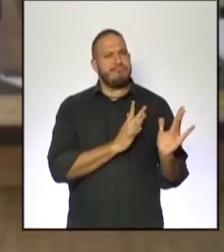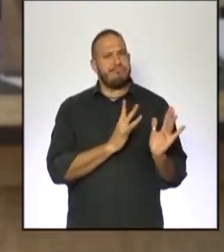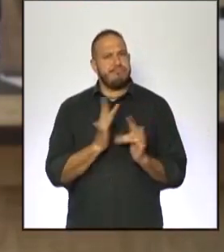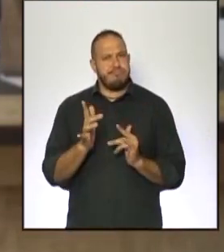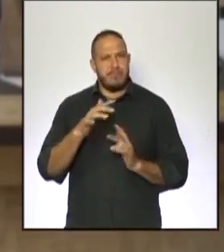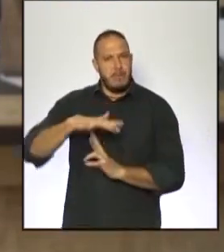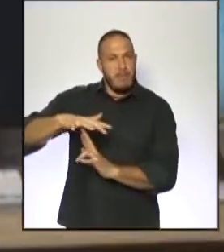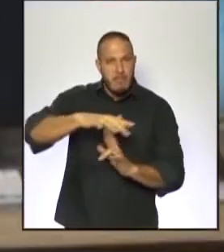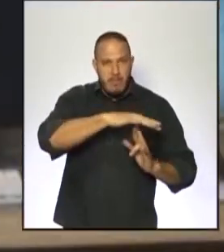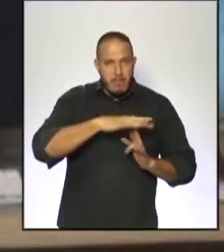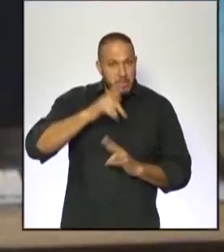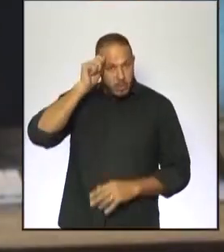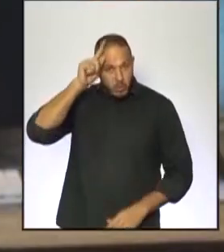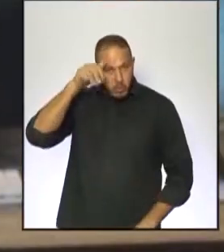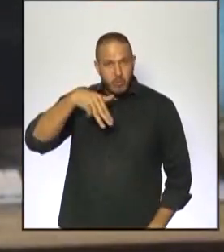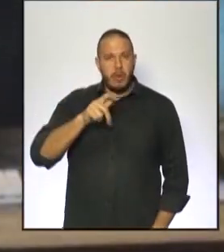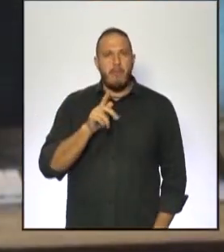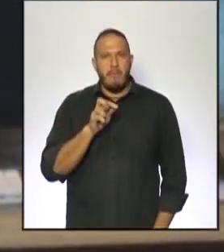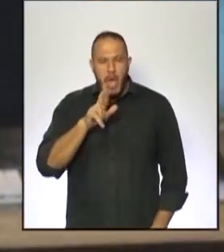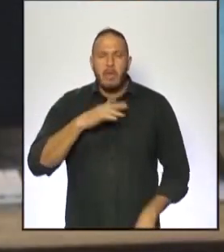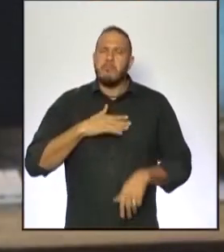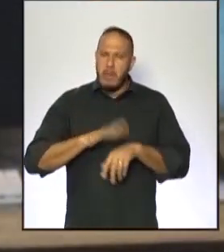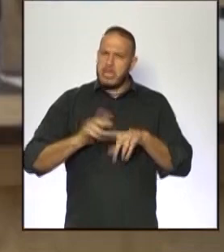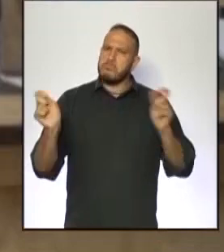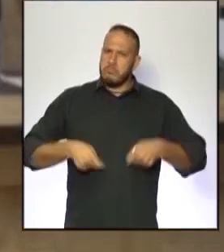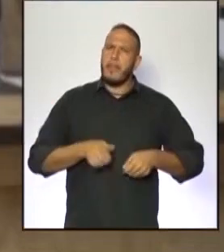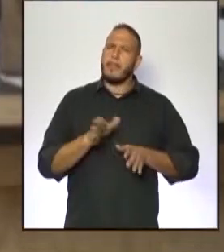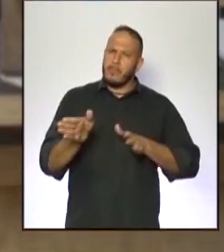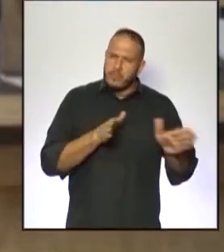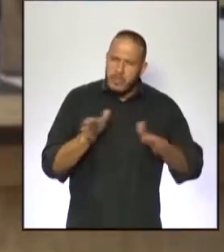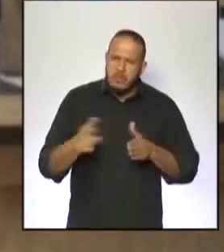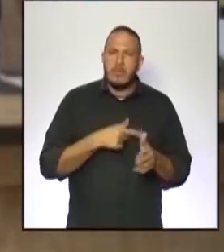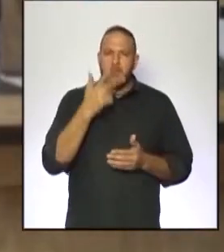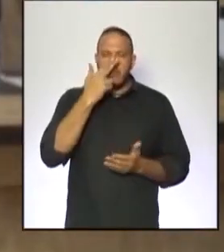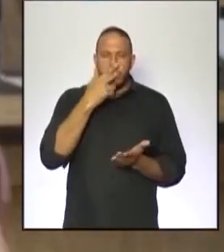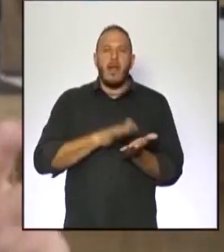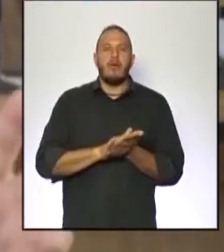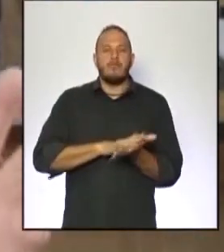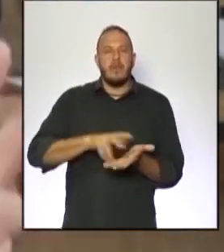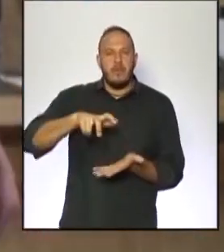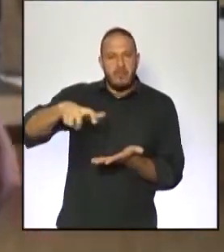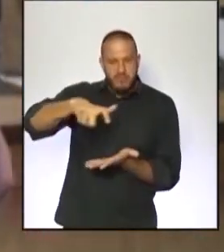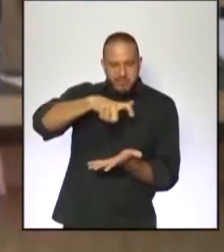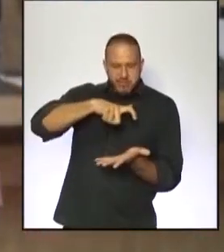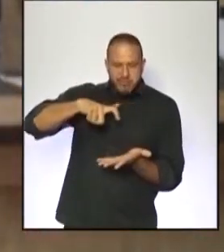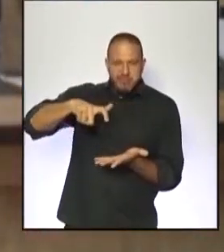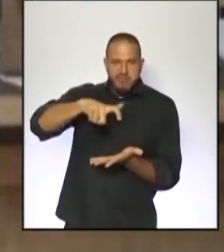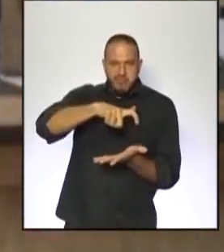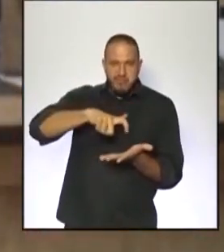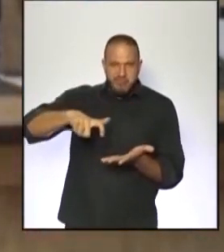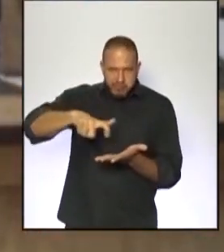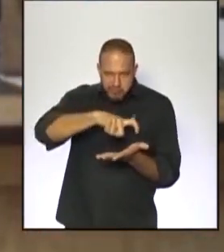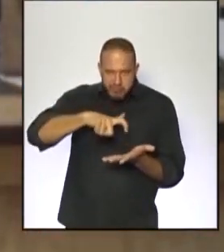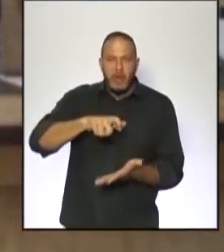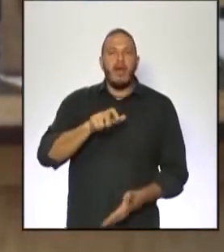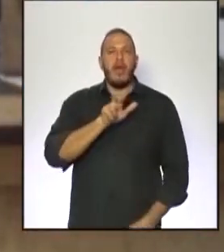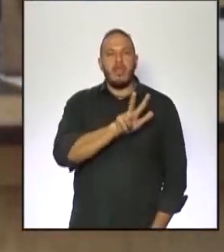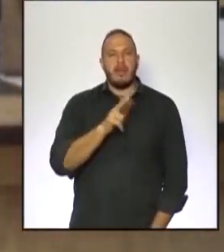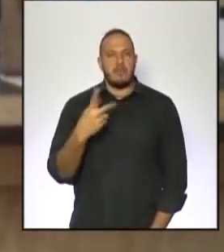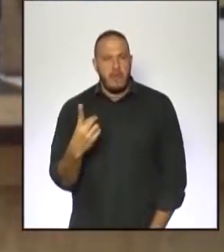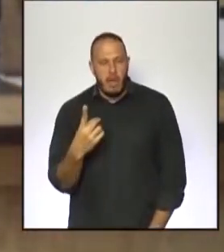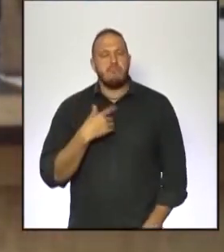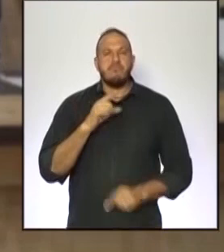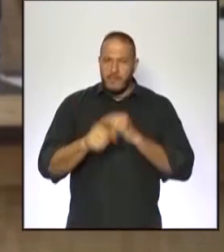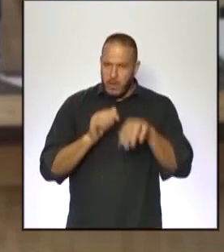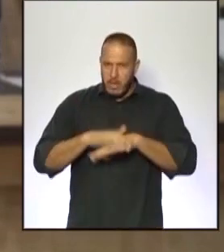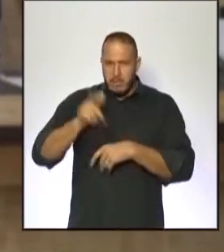da cultura maker foram ficando mais acessíveis. A impressora 3D, elemento fundamental da cultura maker, foi criada